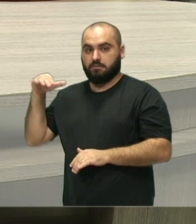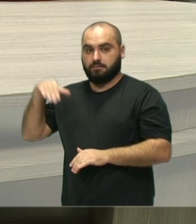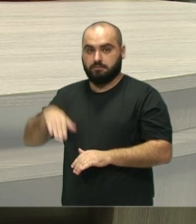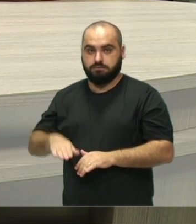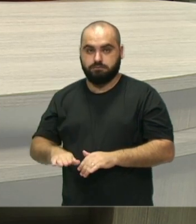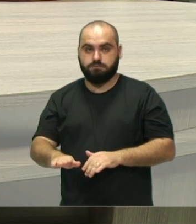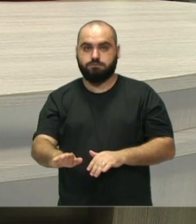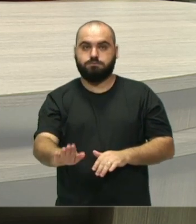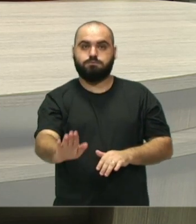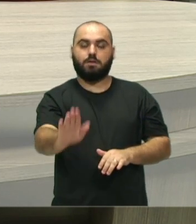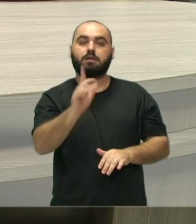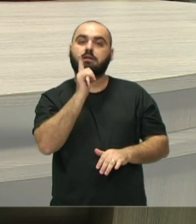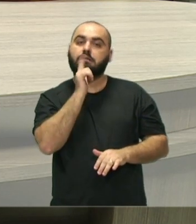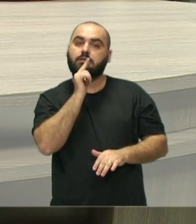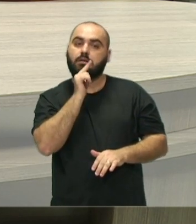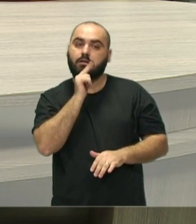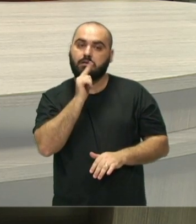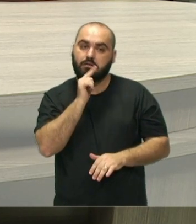por baixo